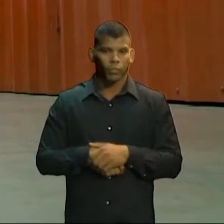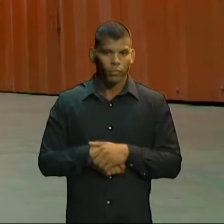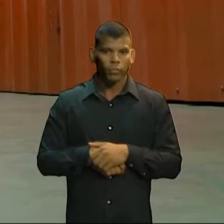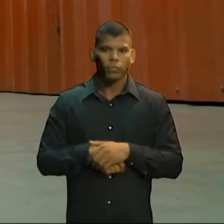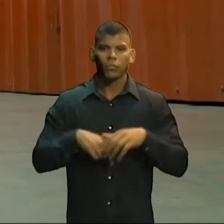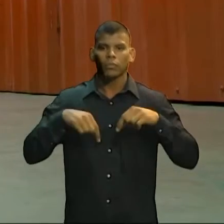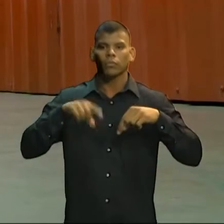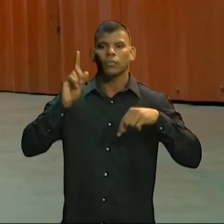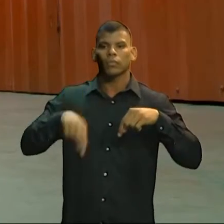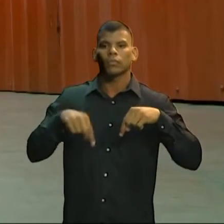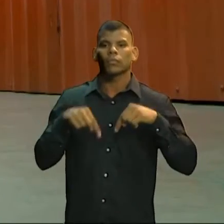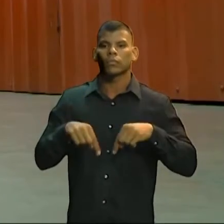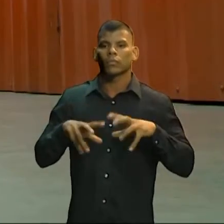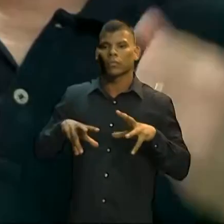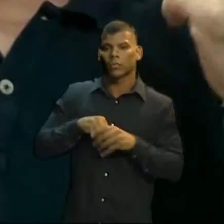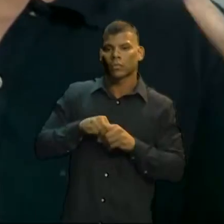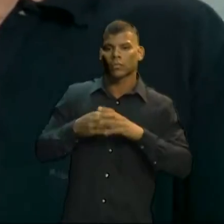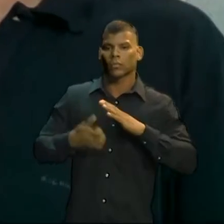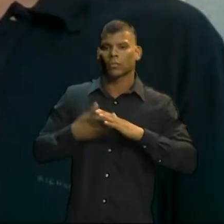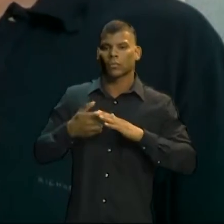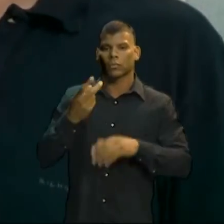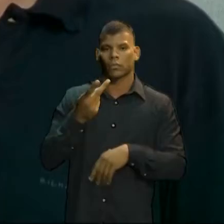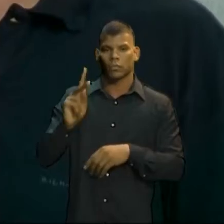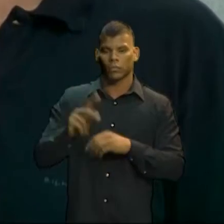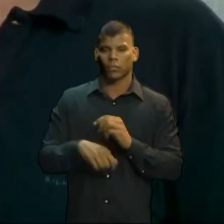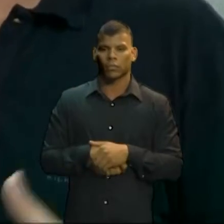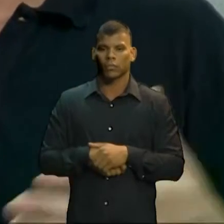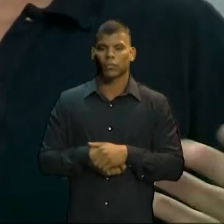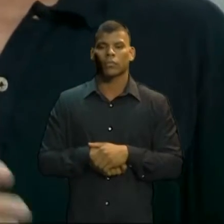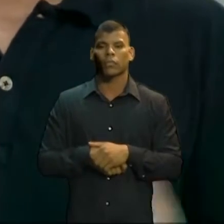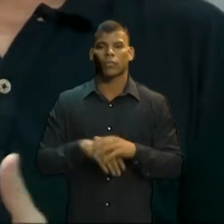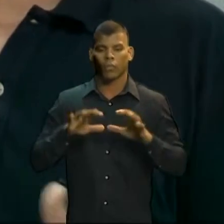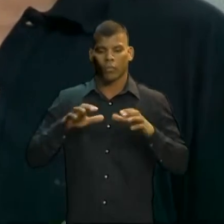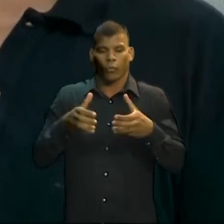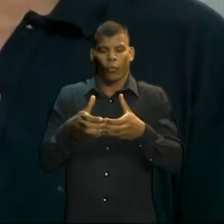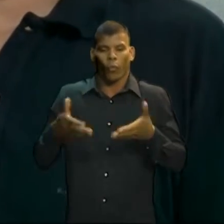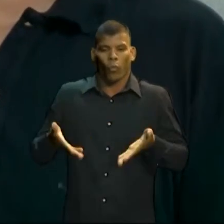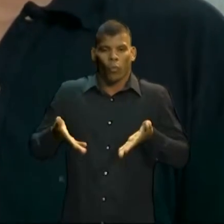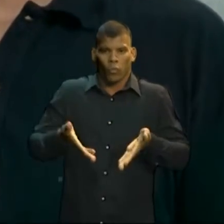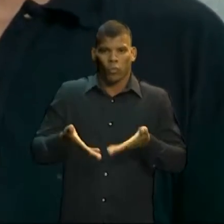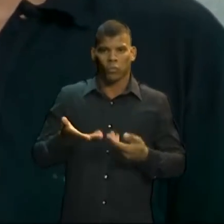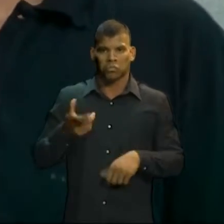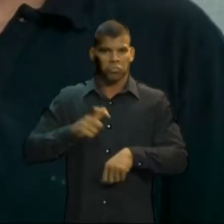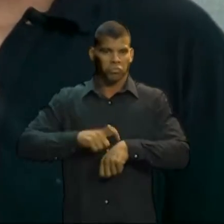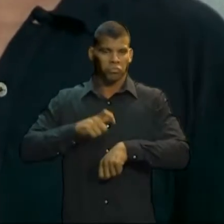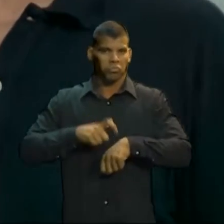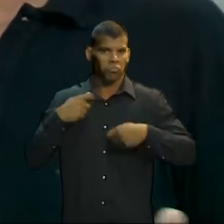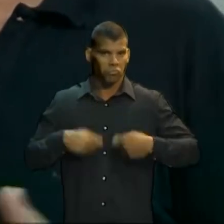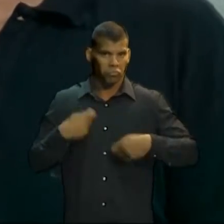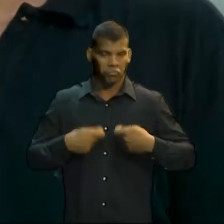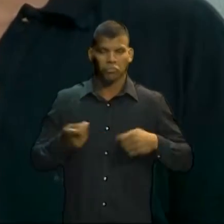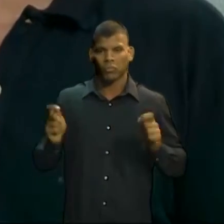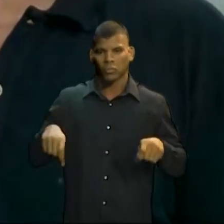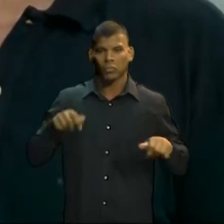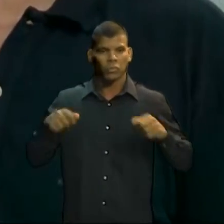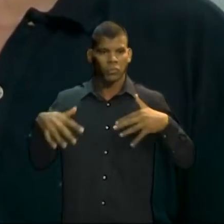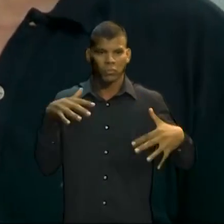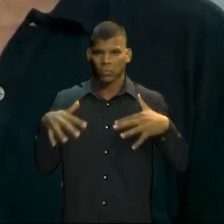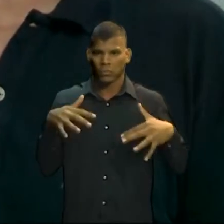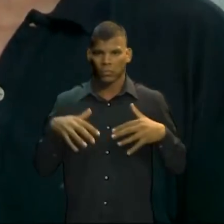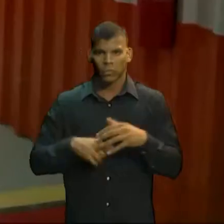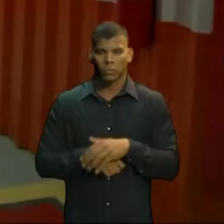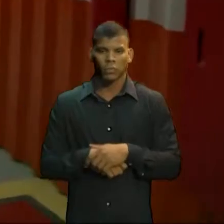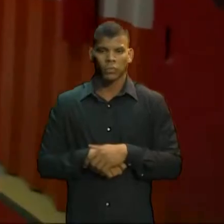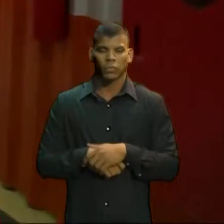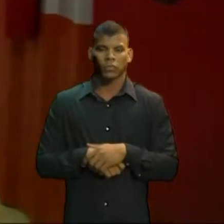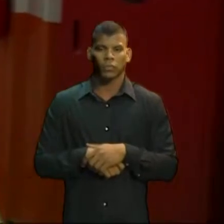sendo uma extensão da empresa dele. A equipe vem aqui, movimenta a hora que precisa e isso dá muita agilidade para a operação